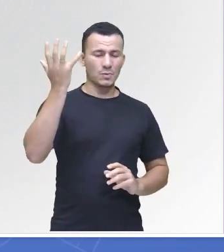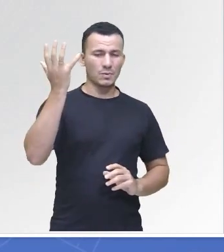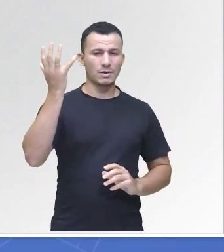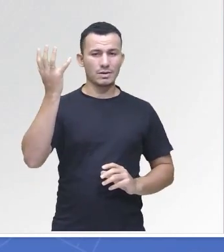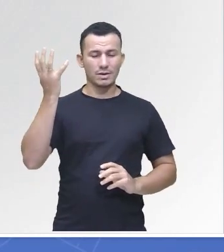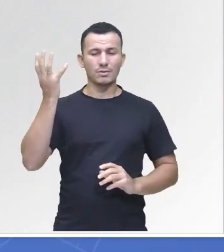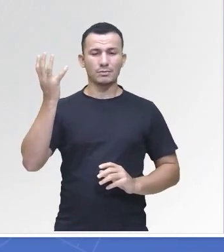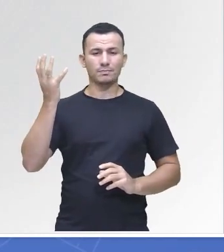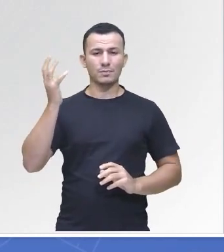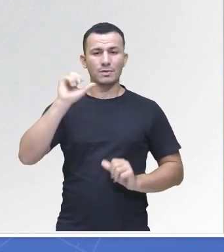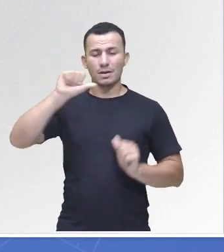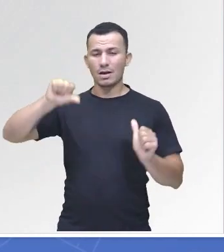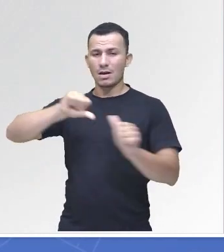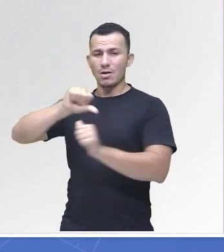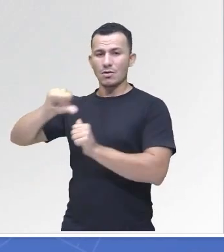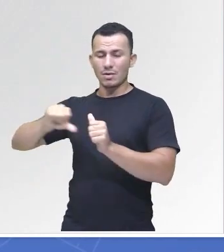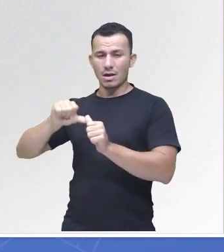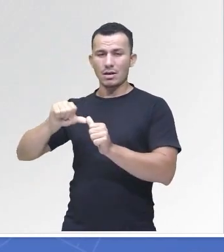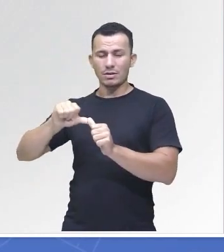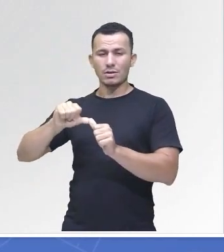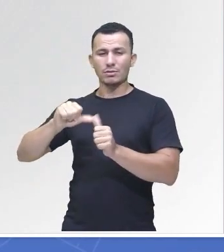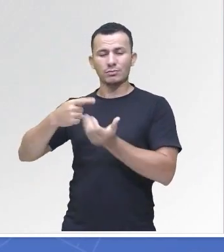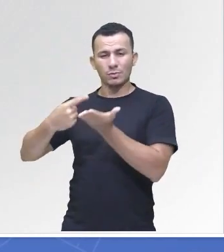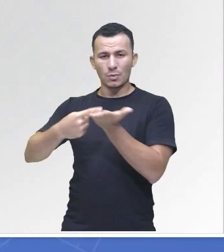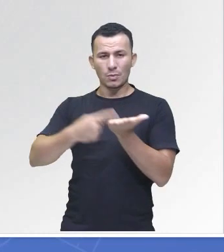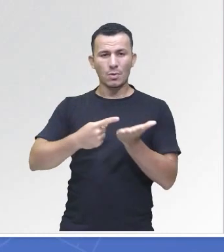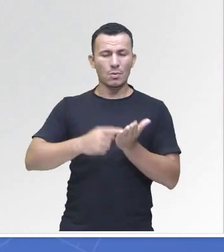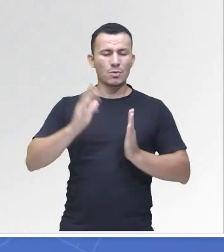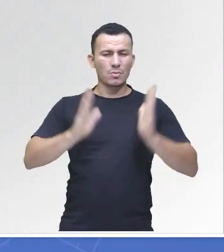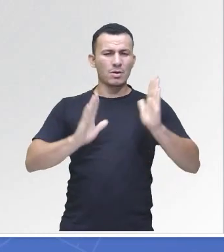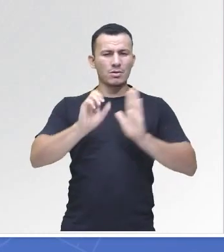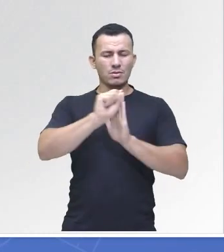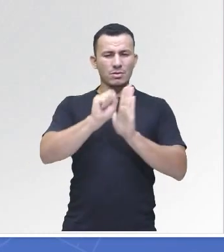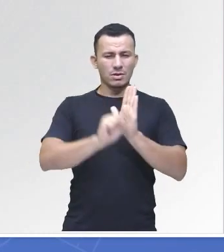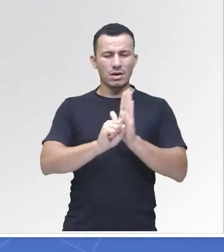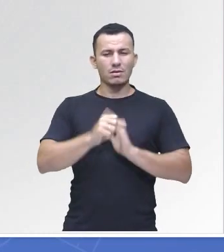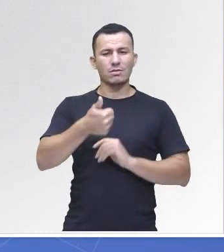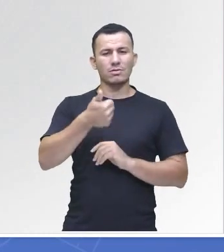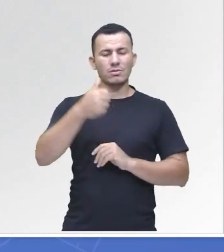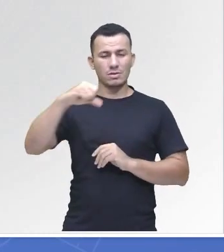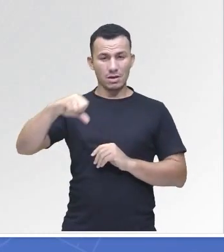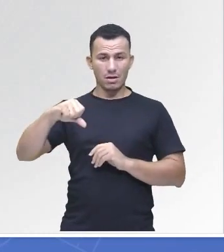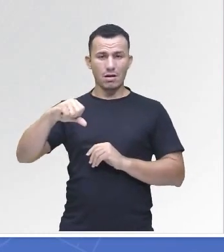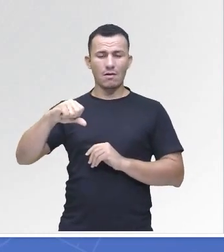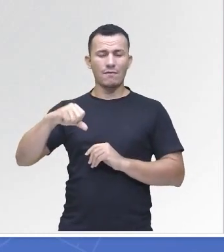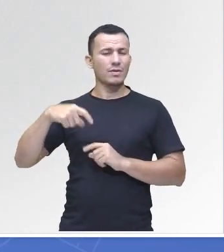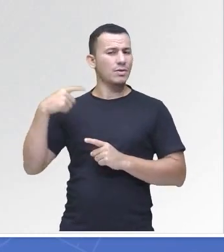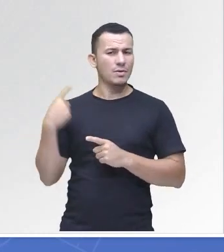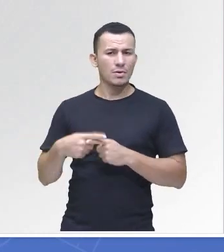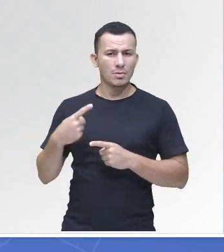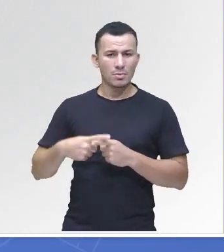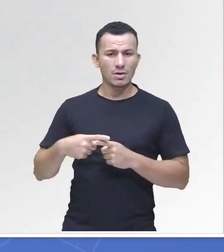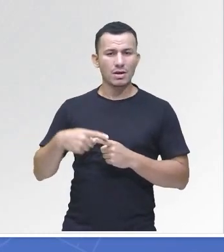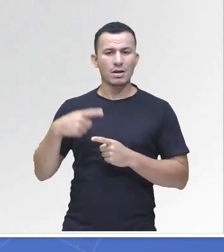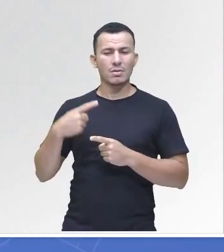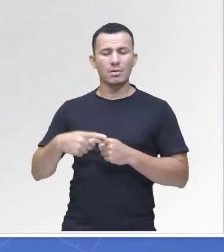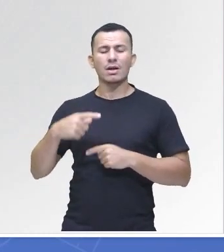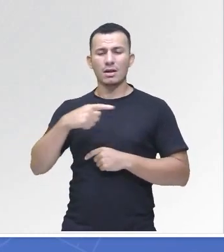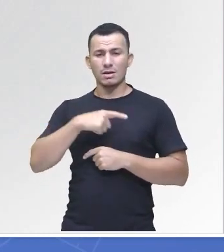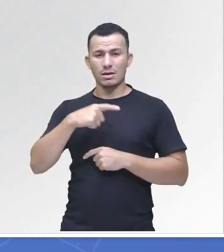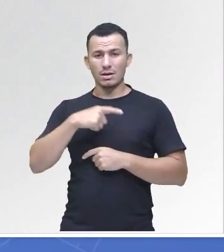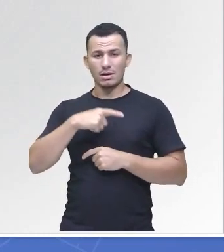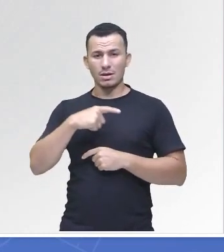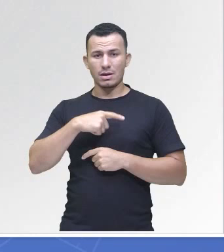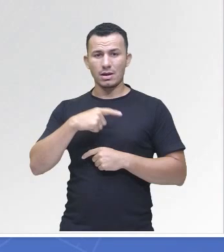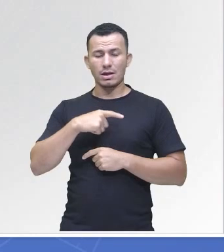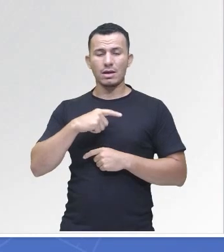vigente em longo período do século XIX. Entre os motivos desta alteração destacam-se a